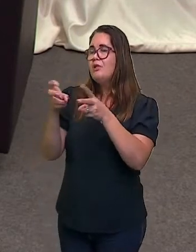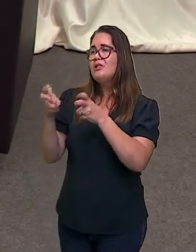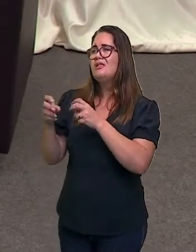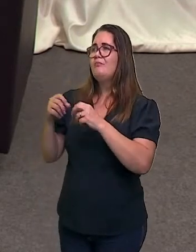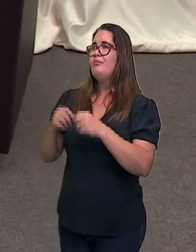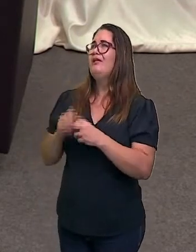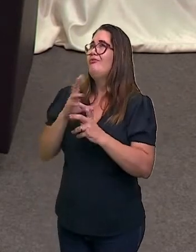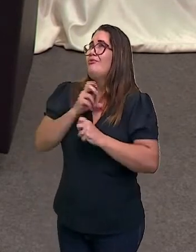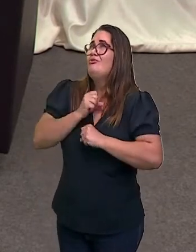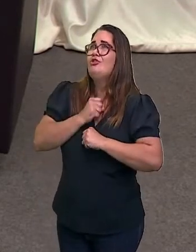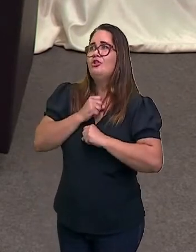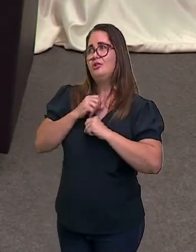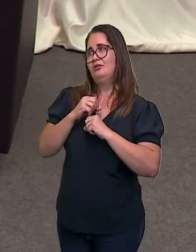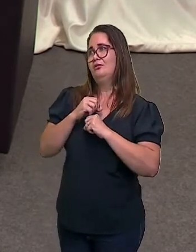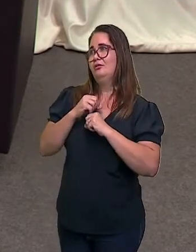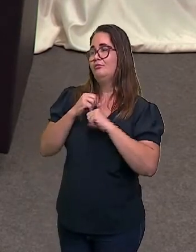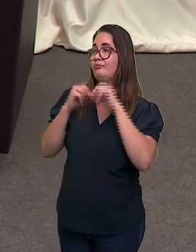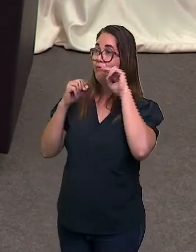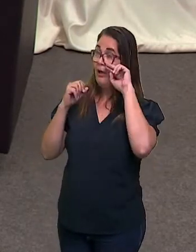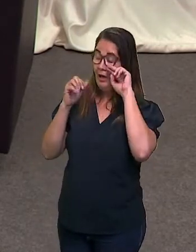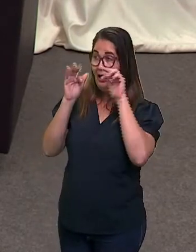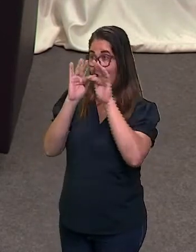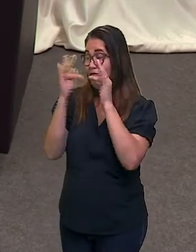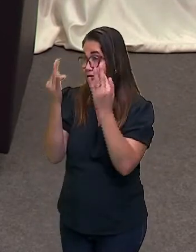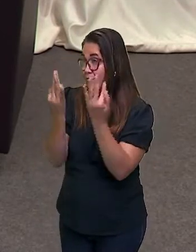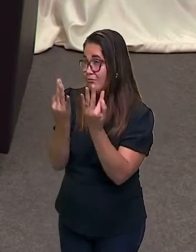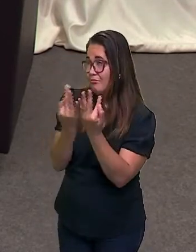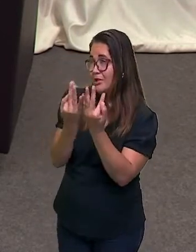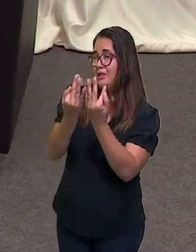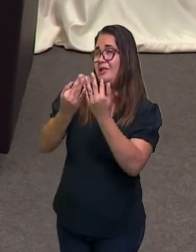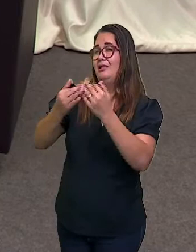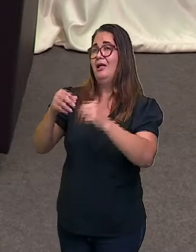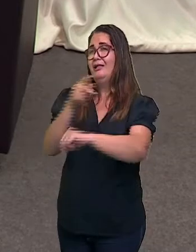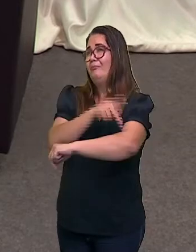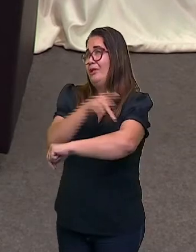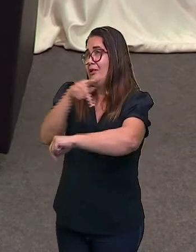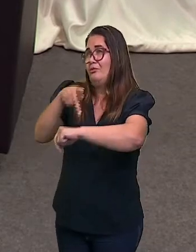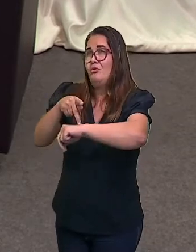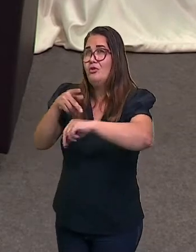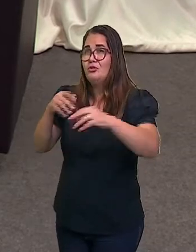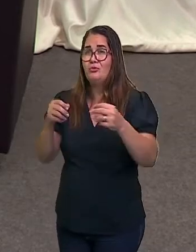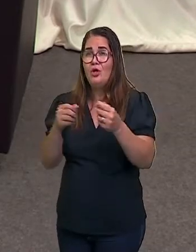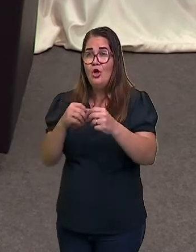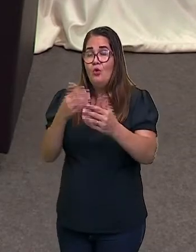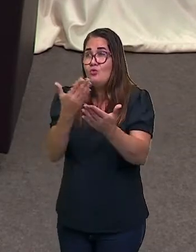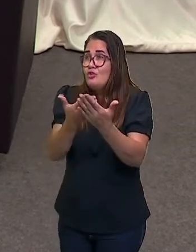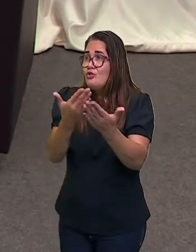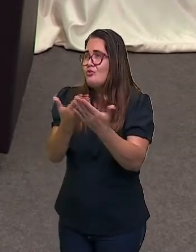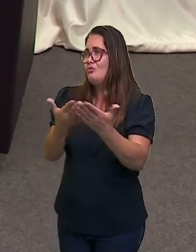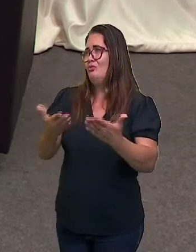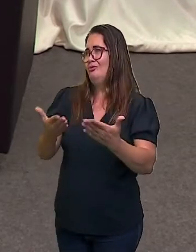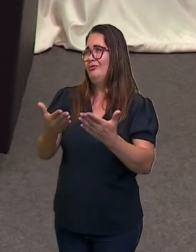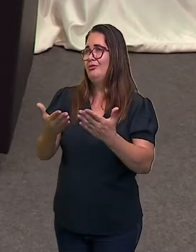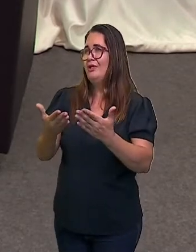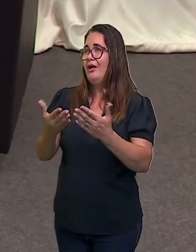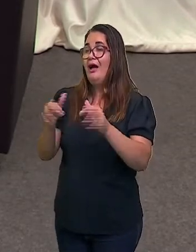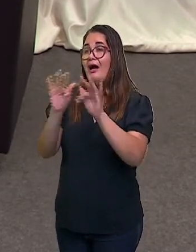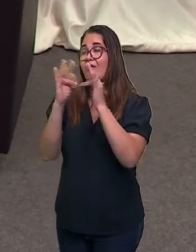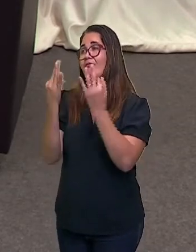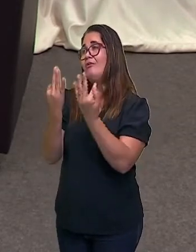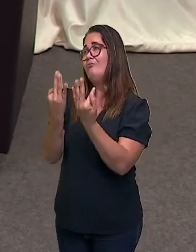se viram despreparados em relação ao pedagógico e até mesmo em